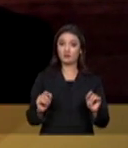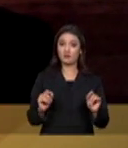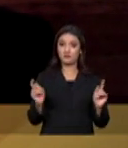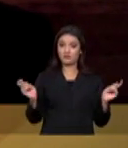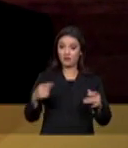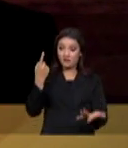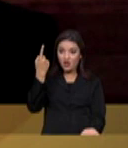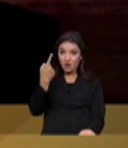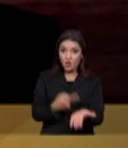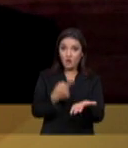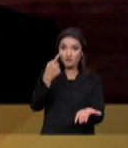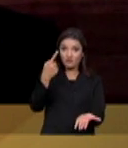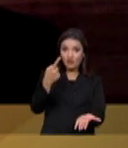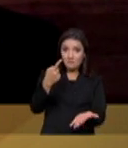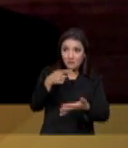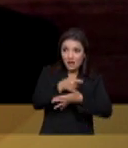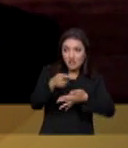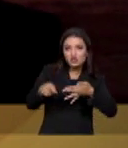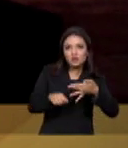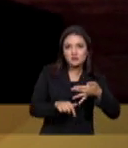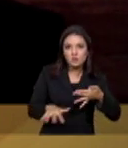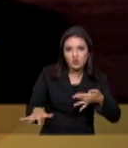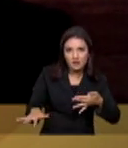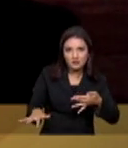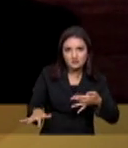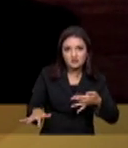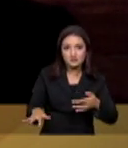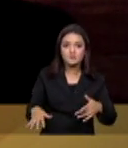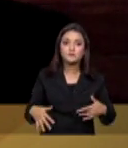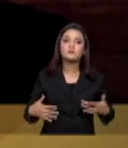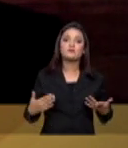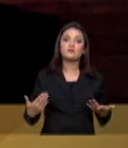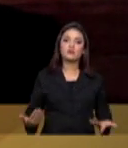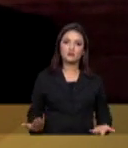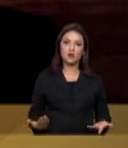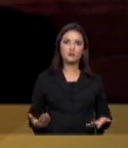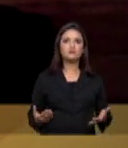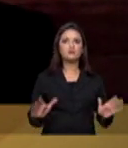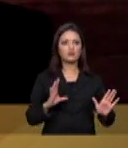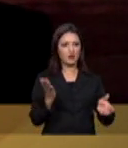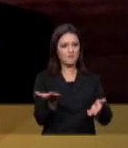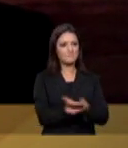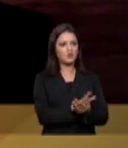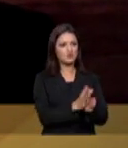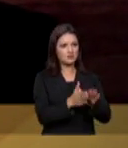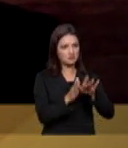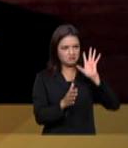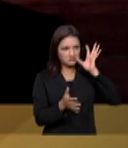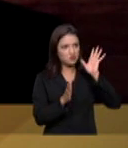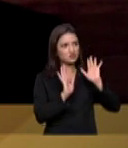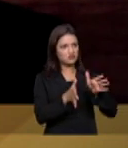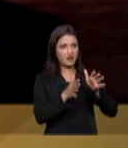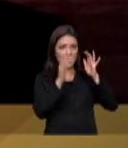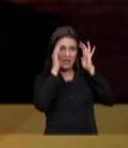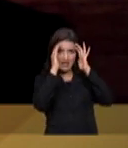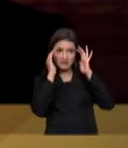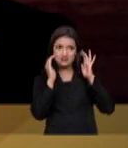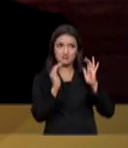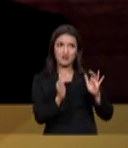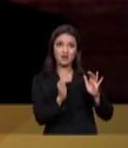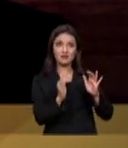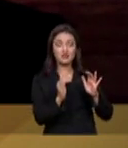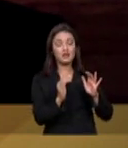confirmação jurisprudencial respeitar um precedente só faz sentido